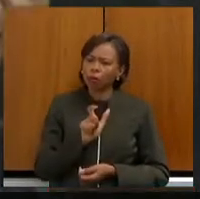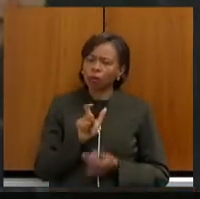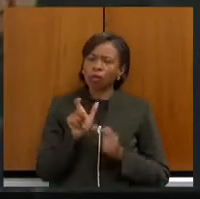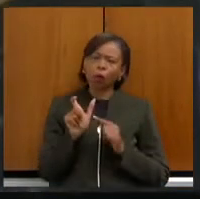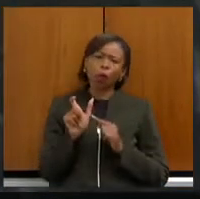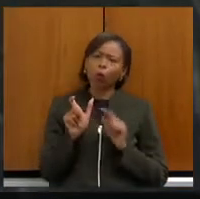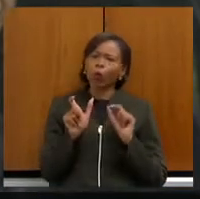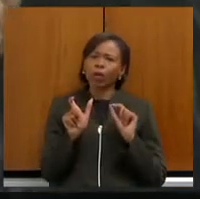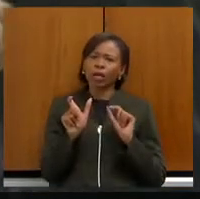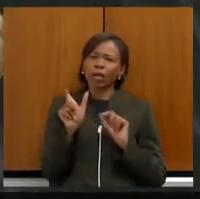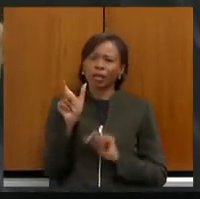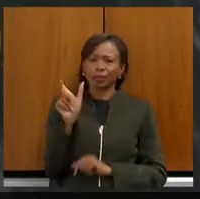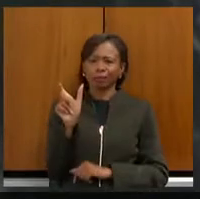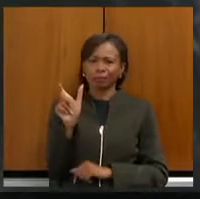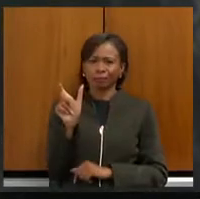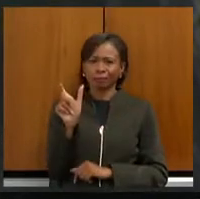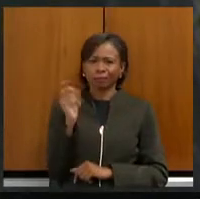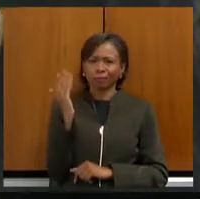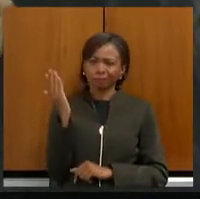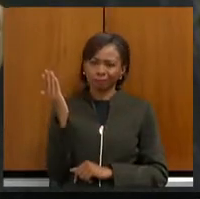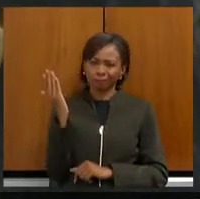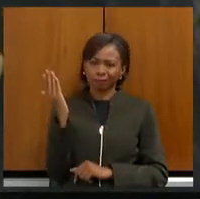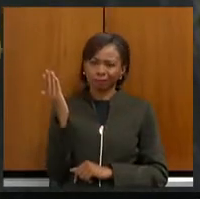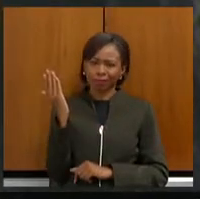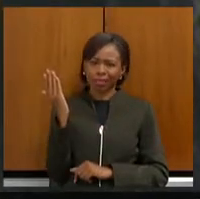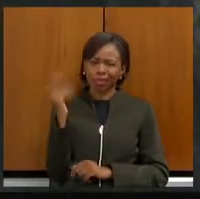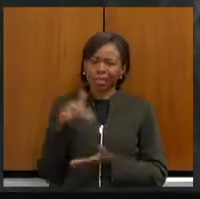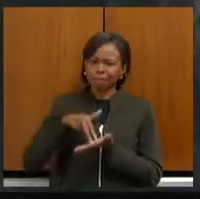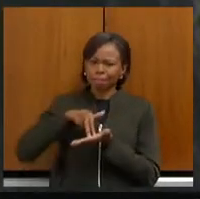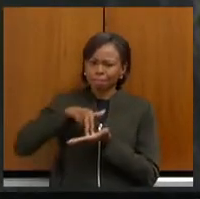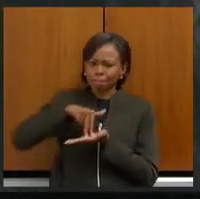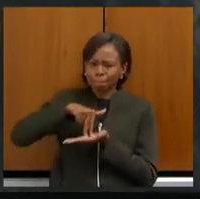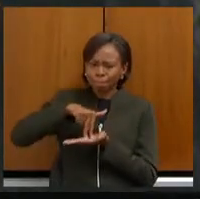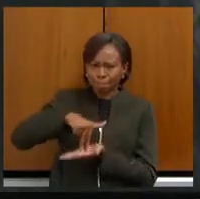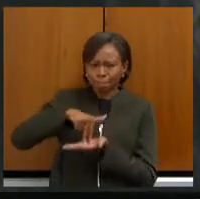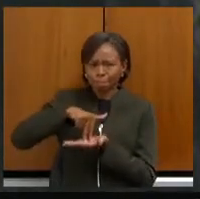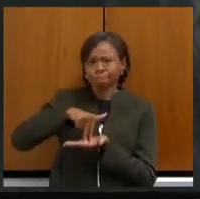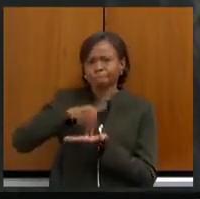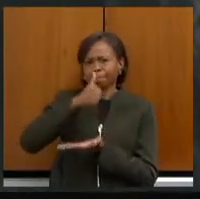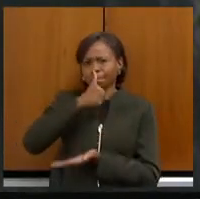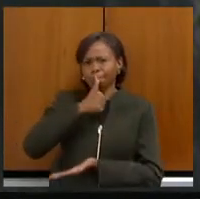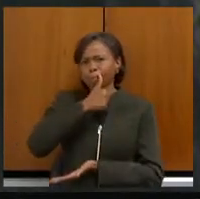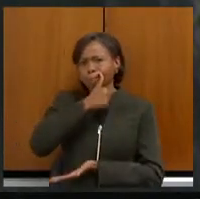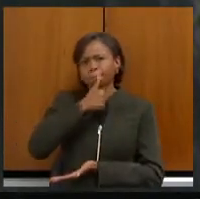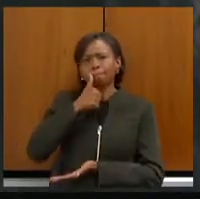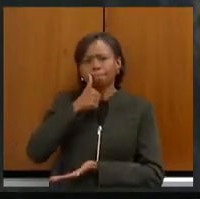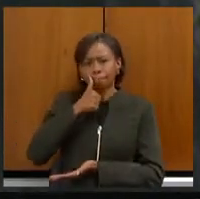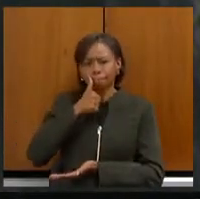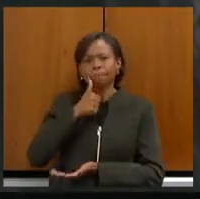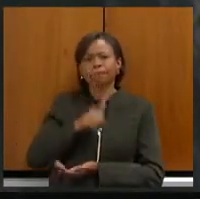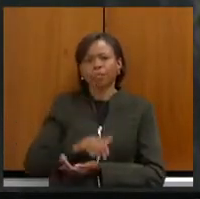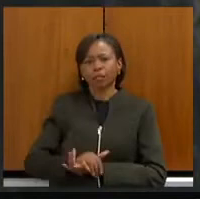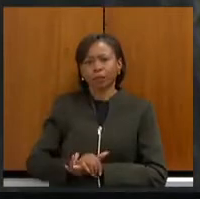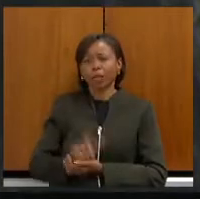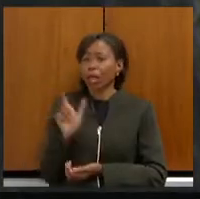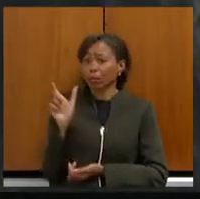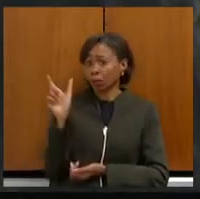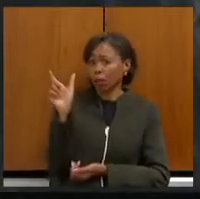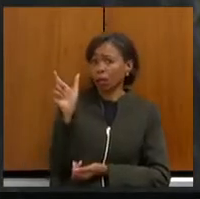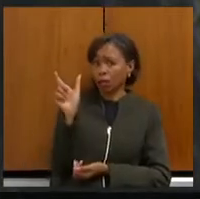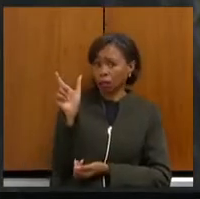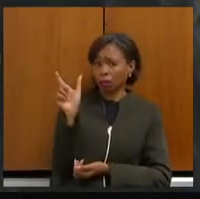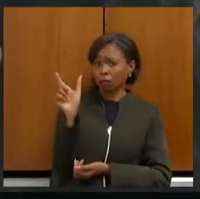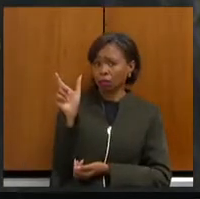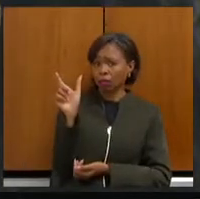foi resistência essa palavra tem muito a ver conosco com todas as mulheres